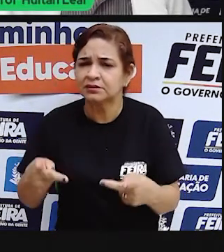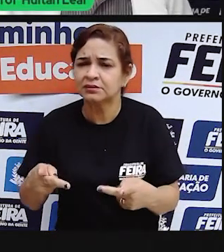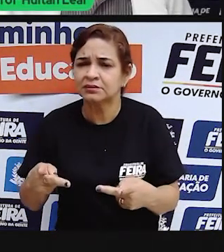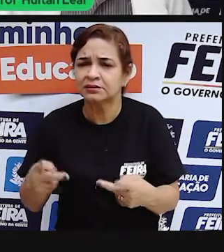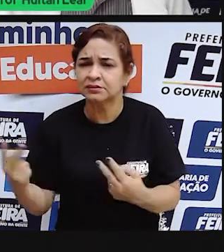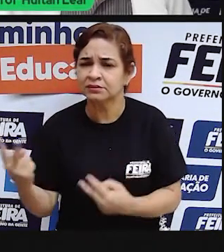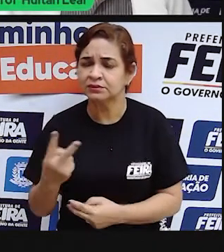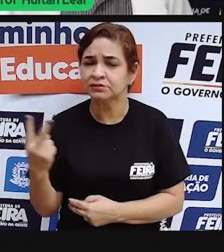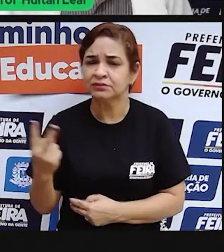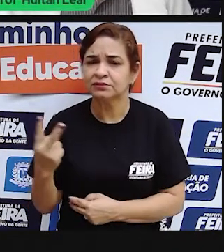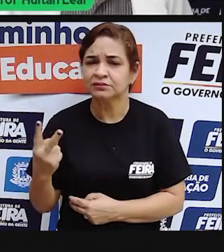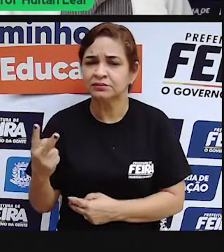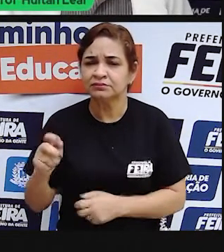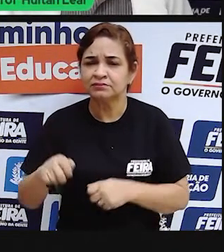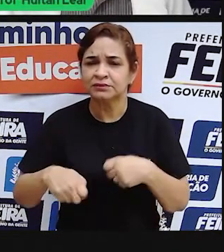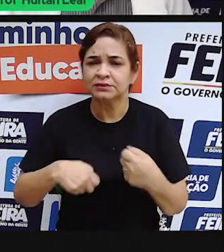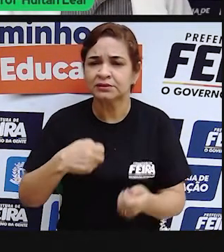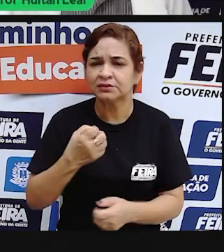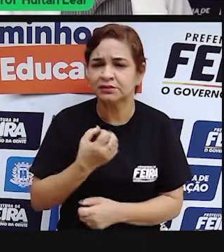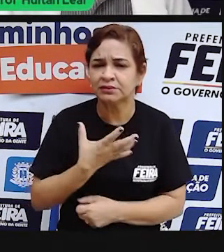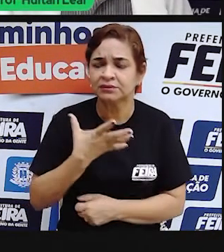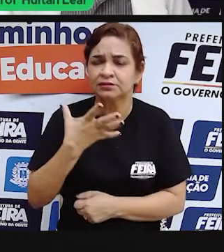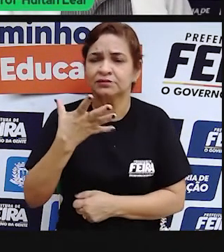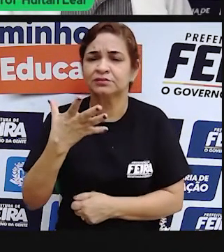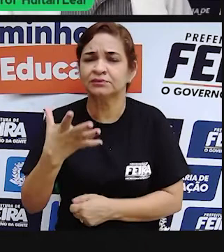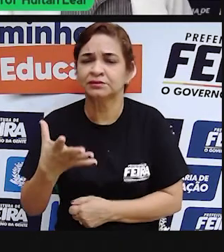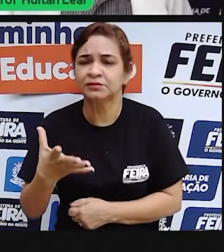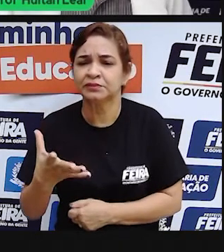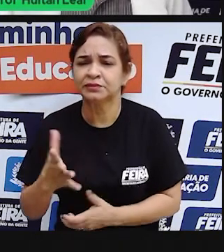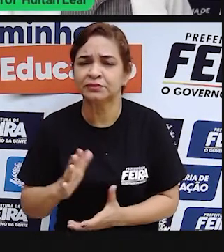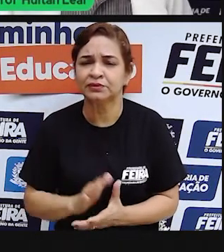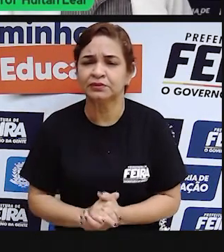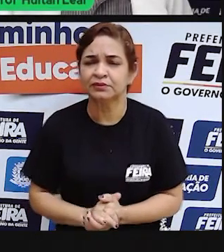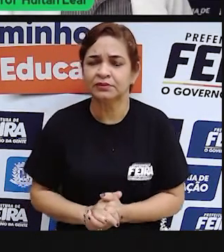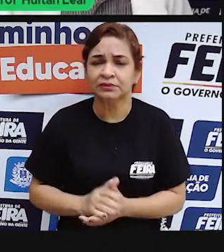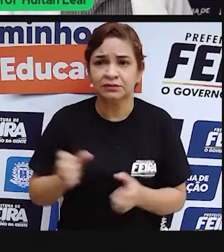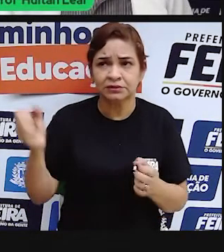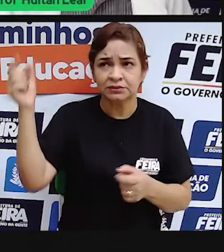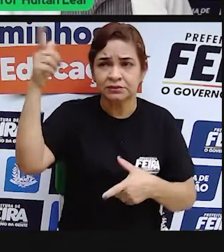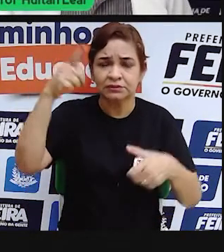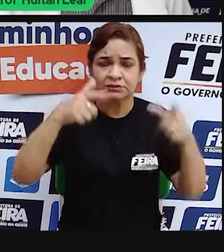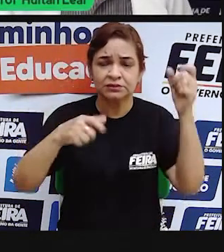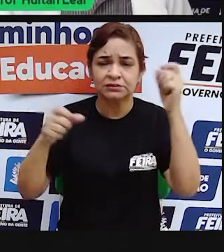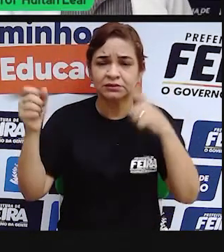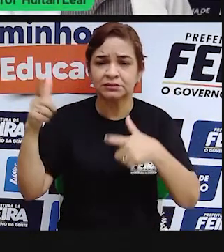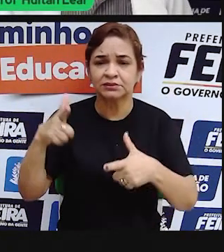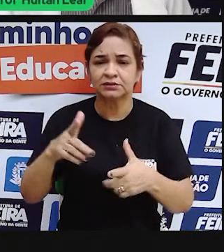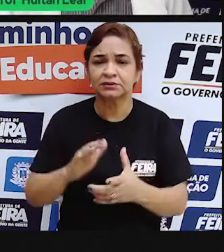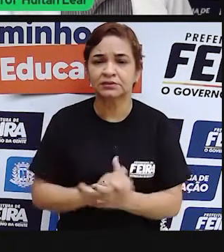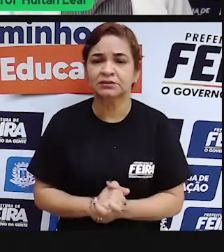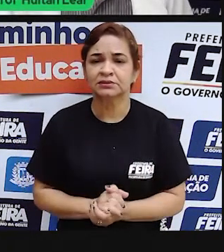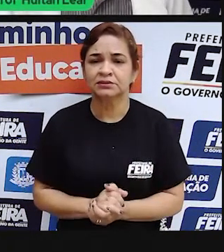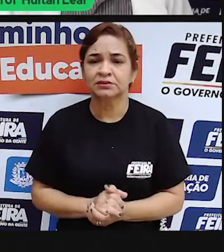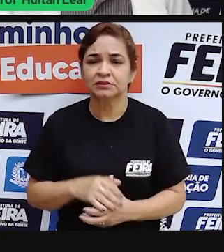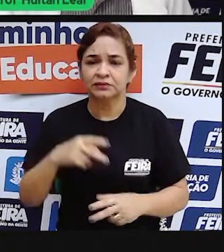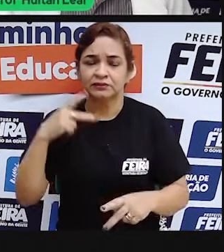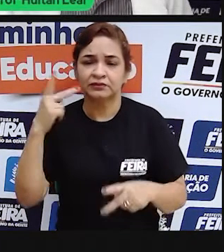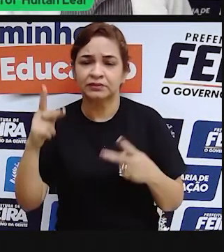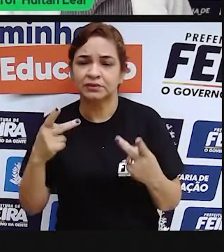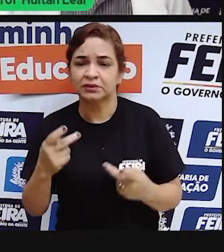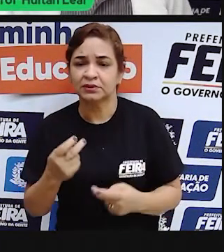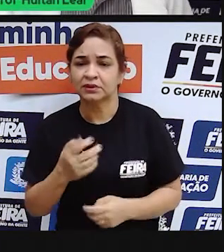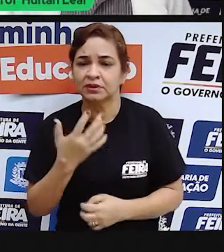nós dois, sinais de bem, desejos vitais, pequenos fragmentos de luz. Falar da cor